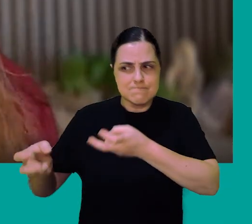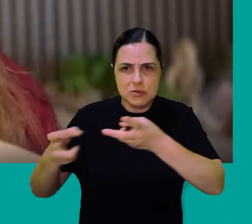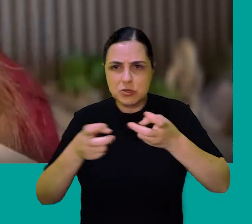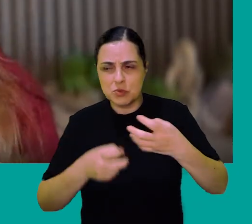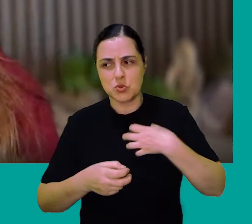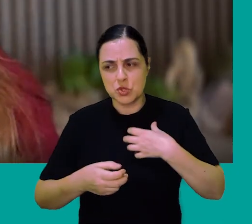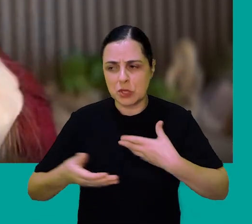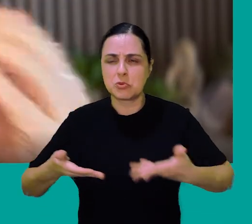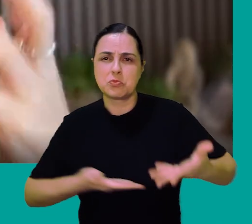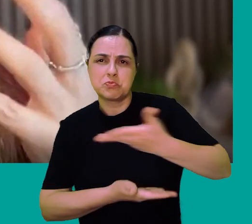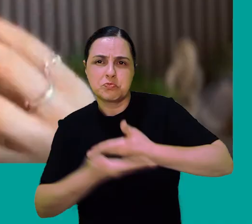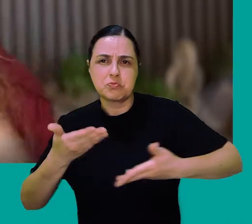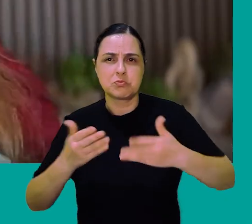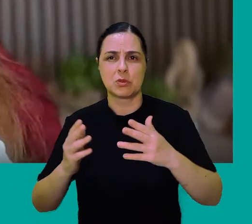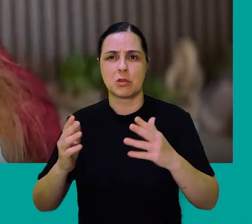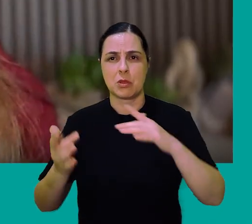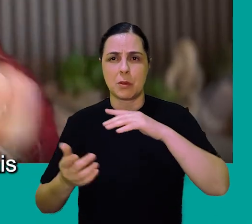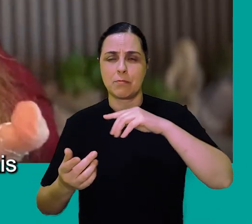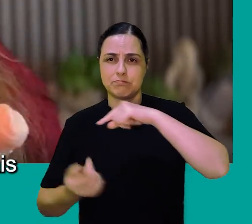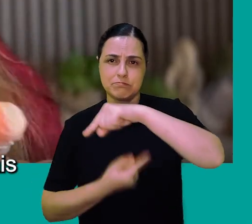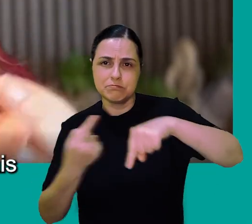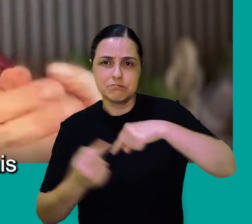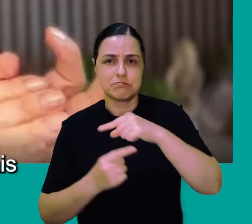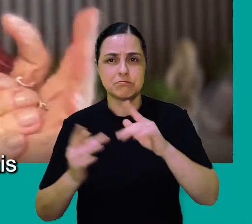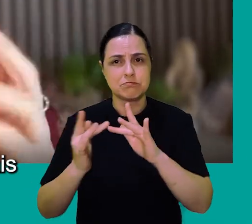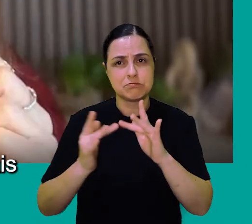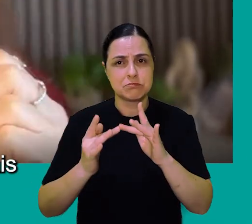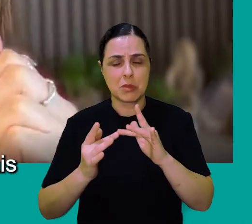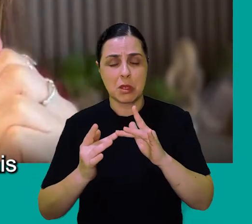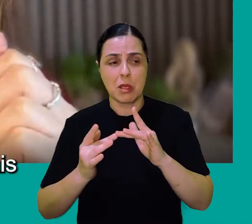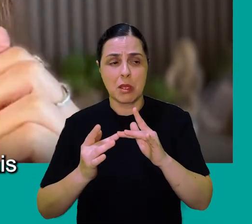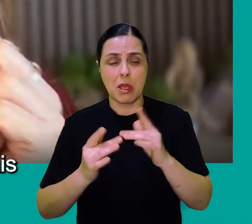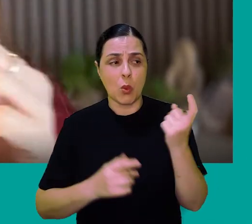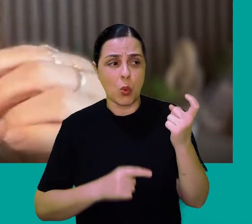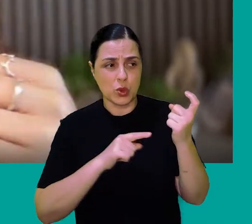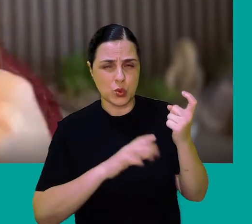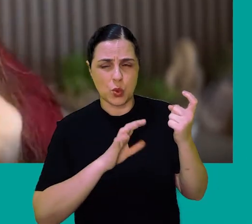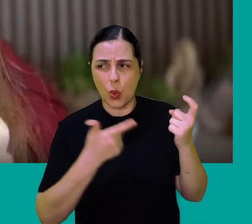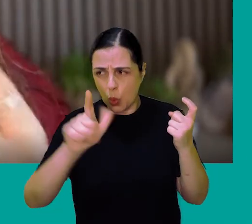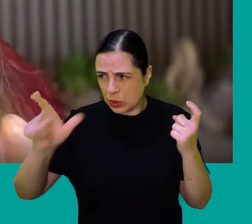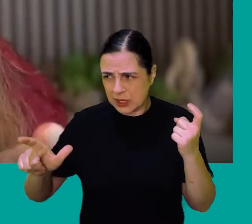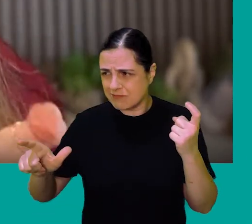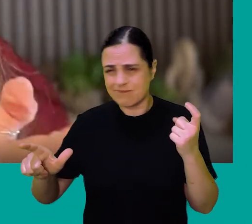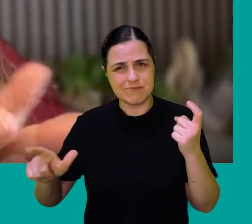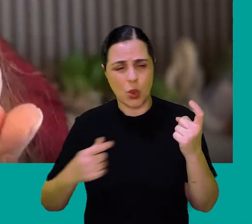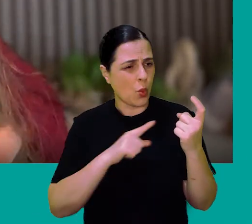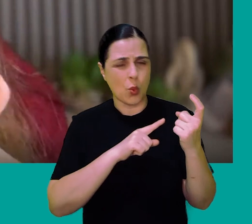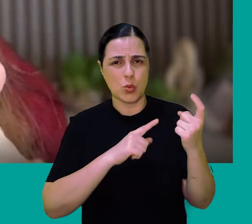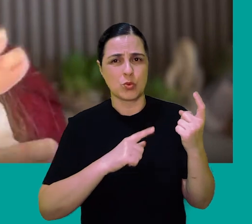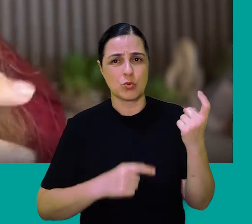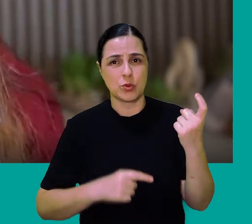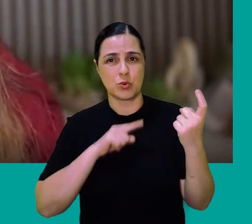dinâmicas, alguns comportamentos que aconteciam com ele que não aconteciam com os demais professores. E aí ele entendeu esse